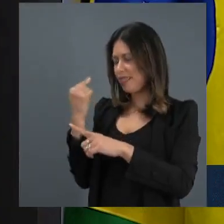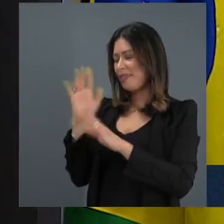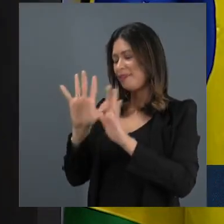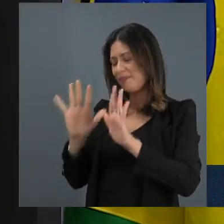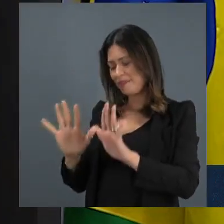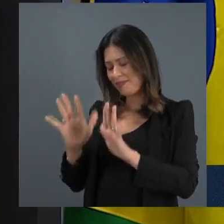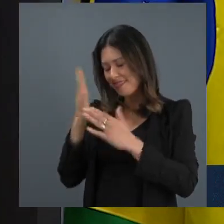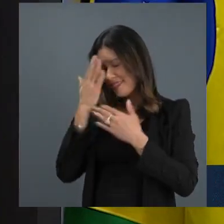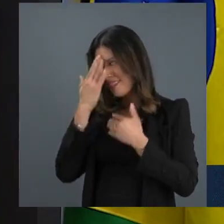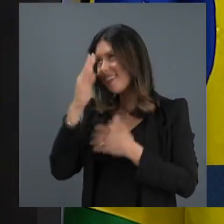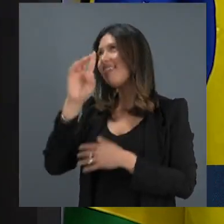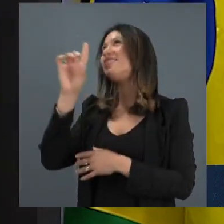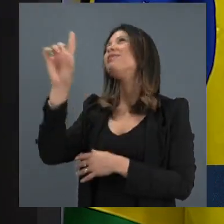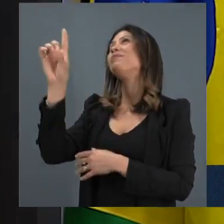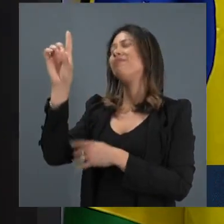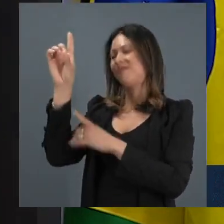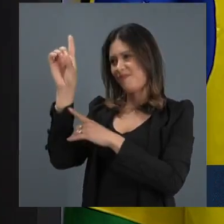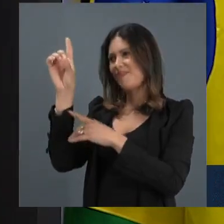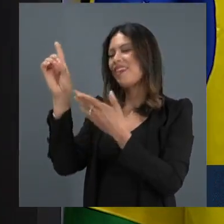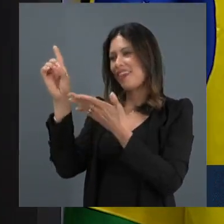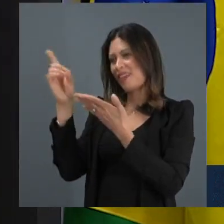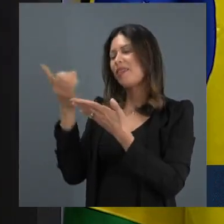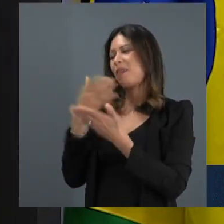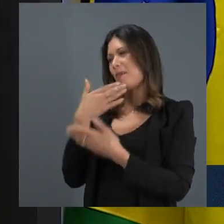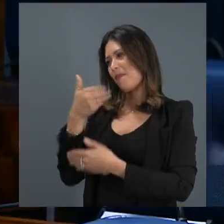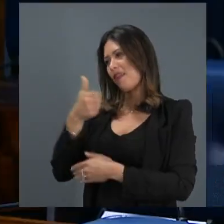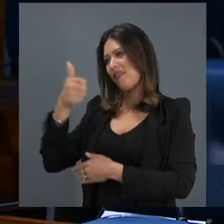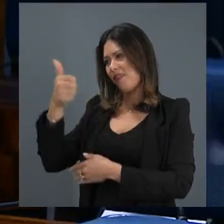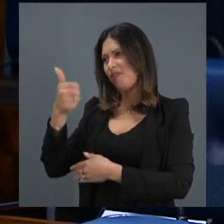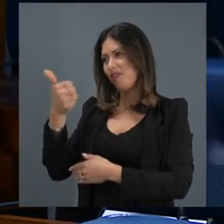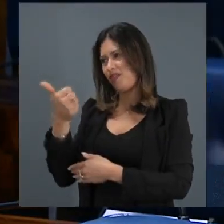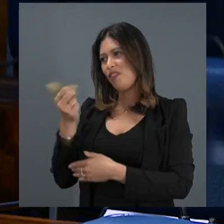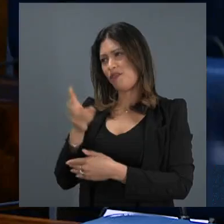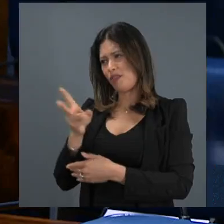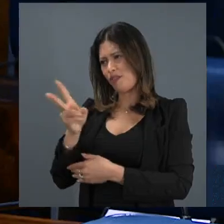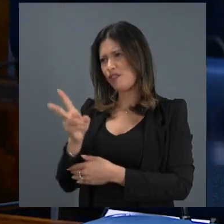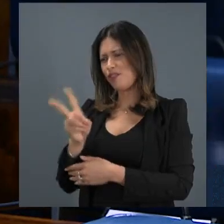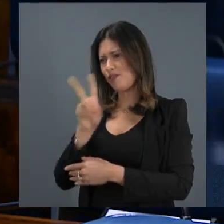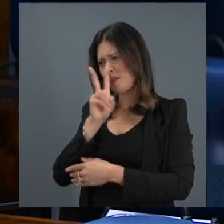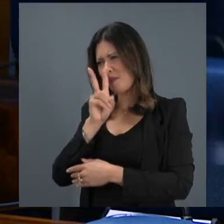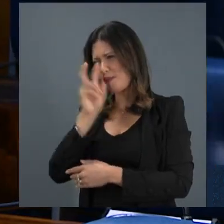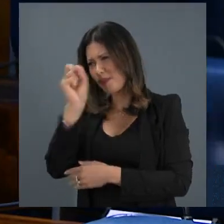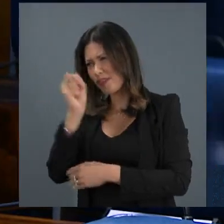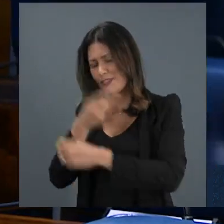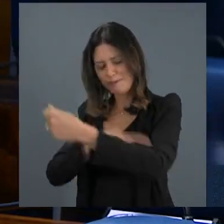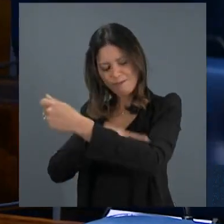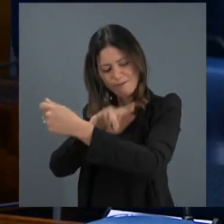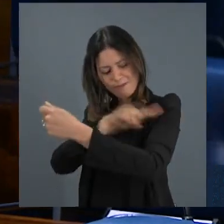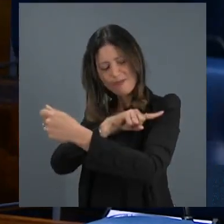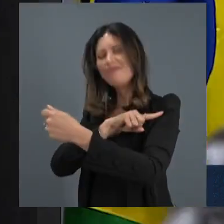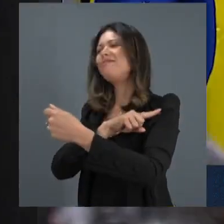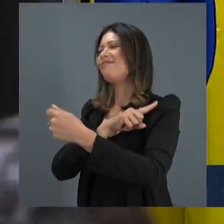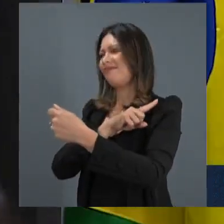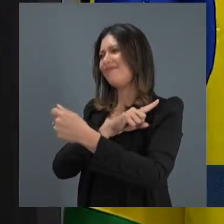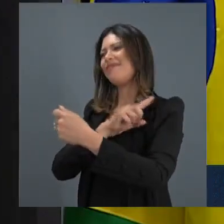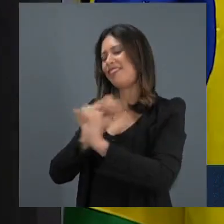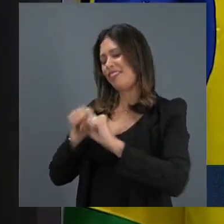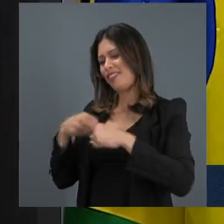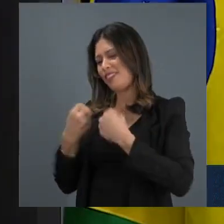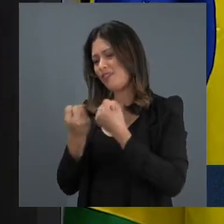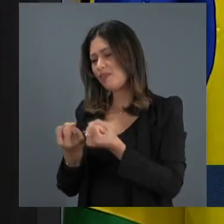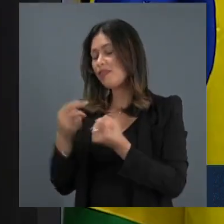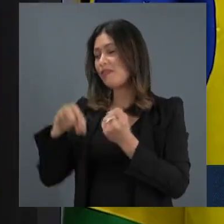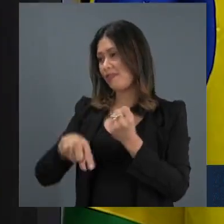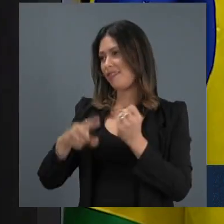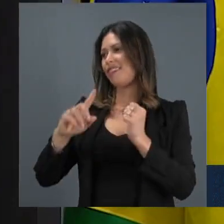Deus o senhor está bem, está se recuperando e vai ficar forte e fazer o trabalho digno que o senhor faz aqui nessa